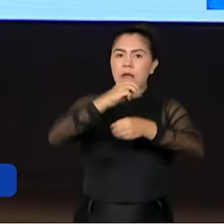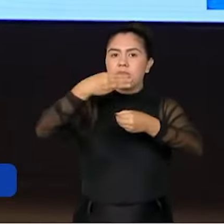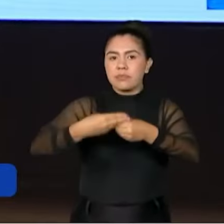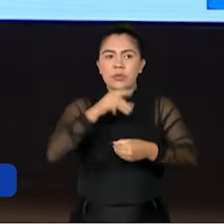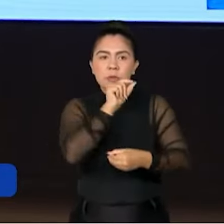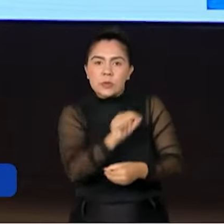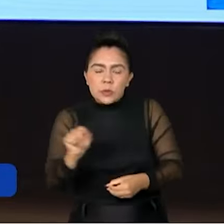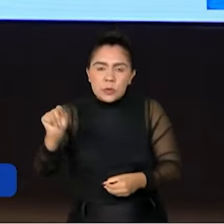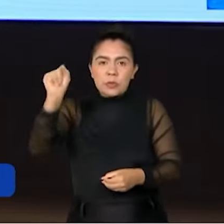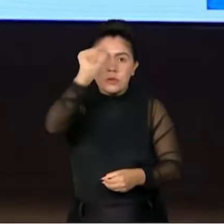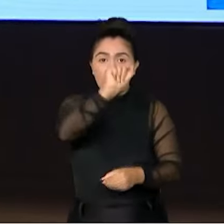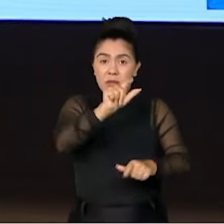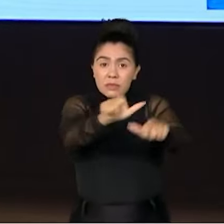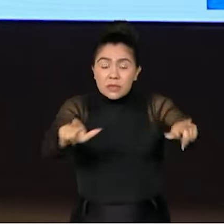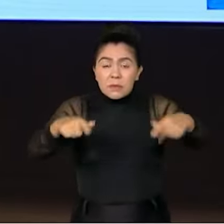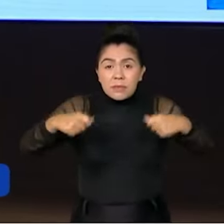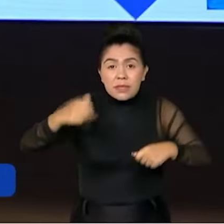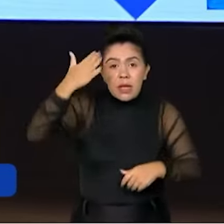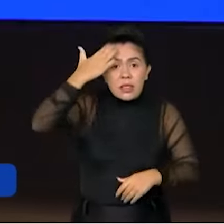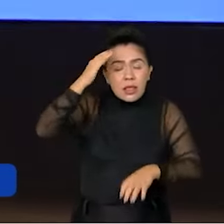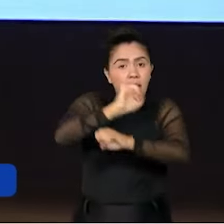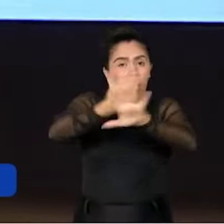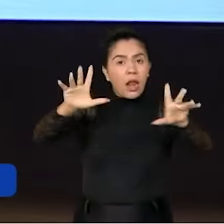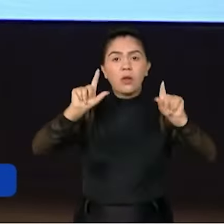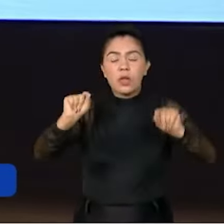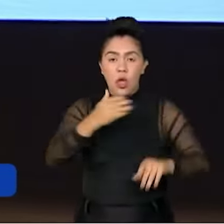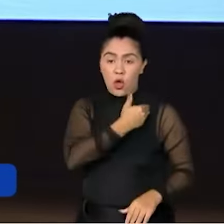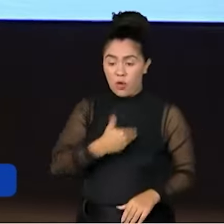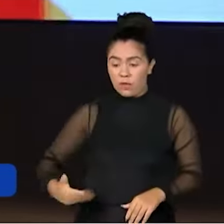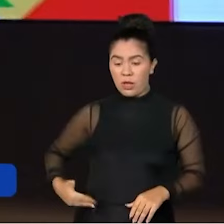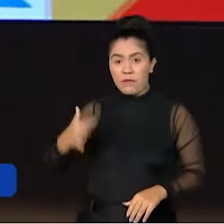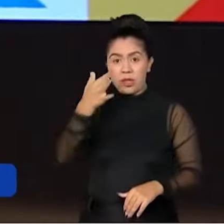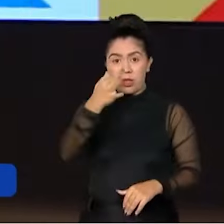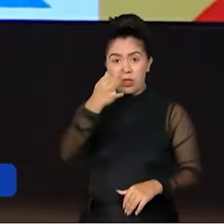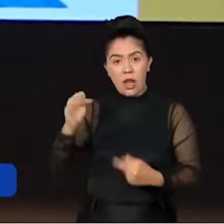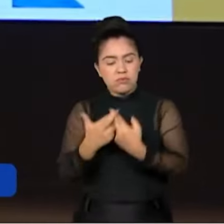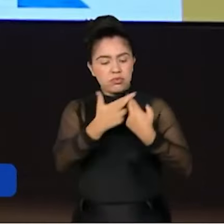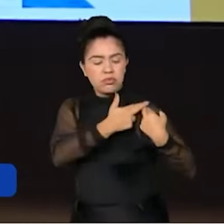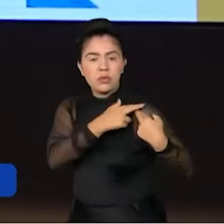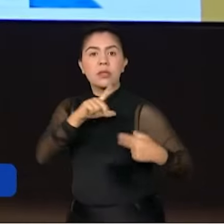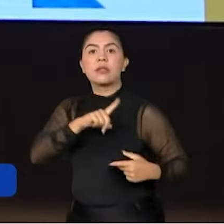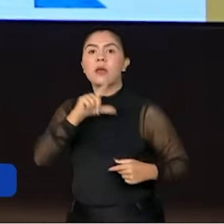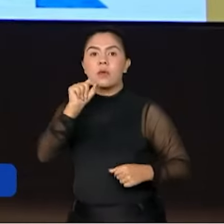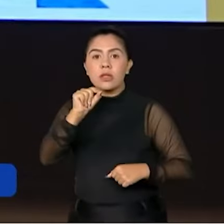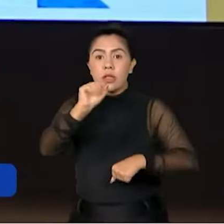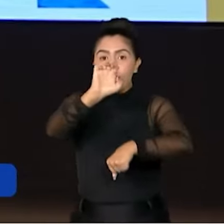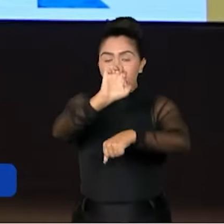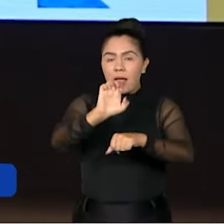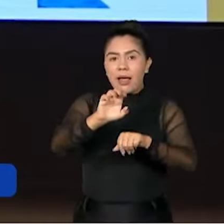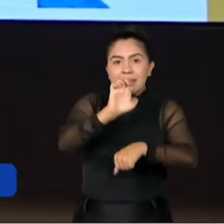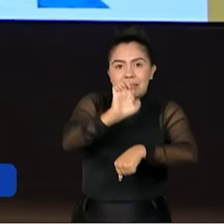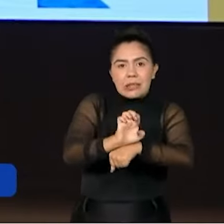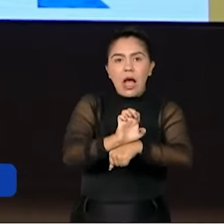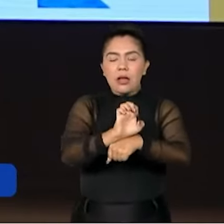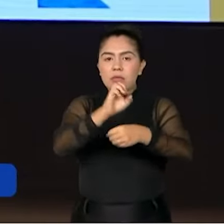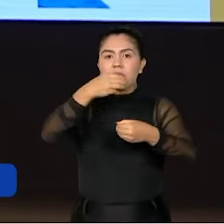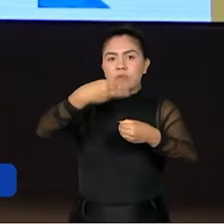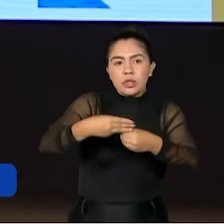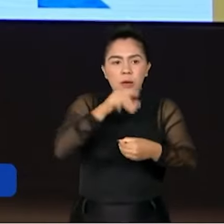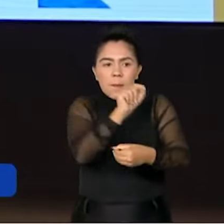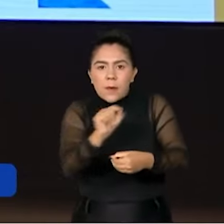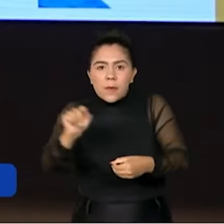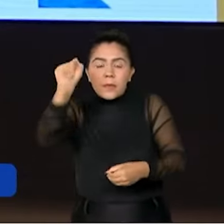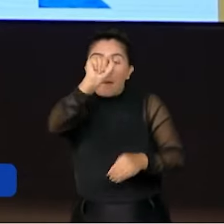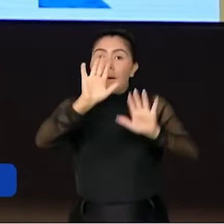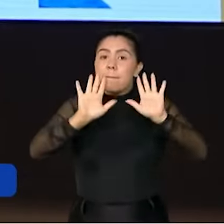precisam entender que o governo federal, ele tem responsabilidade sobre as unidades federais, mas o presidente Lula, desde o